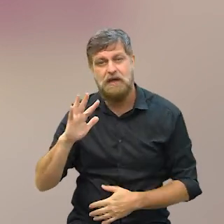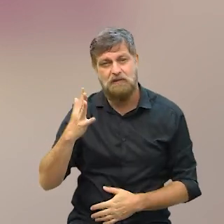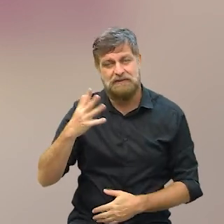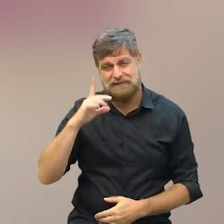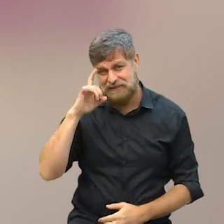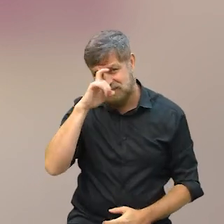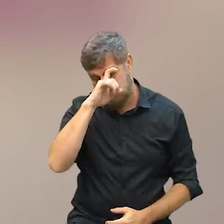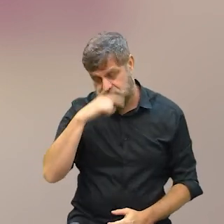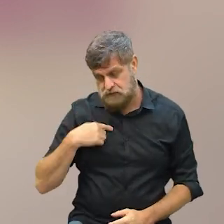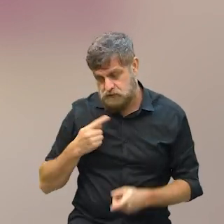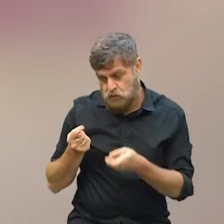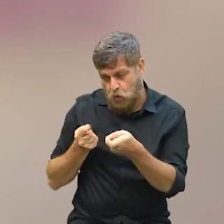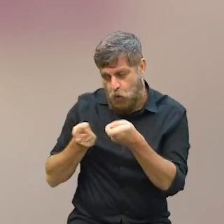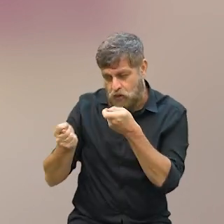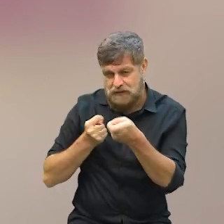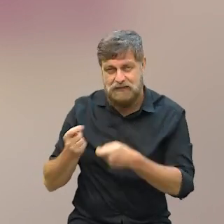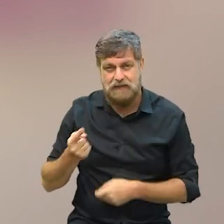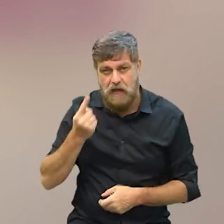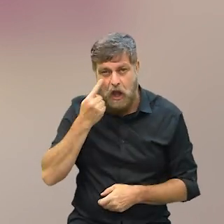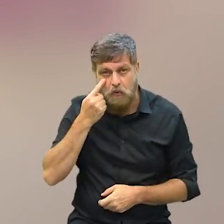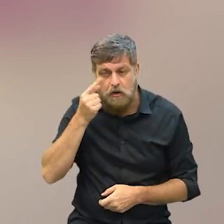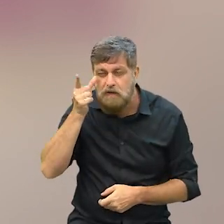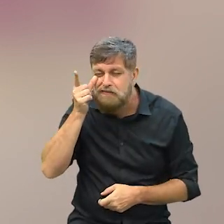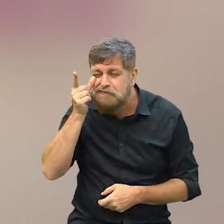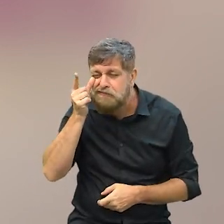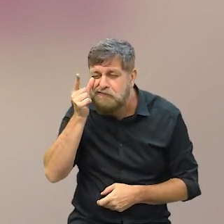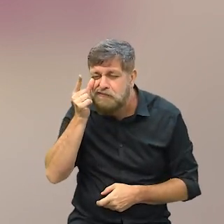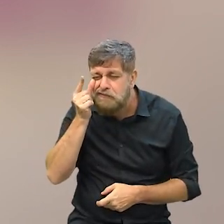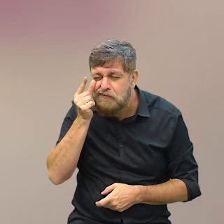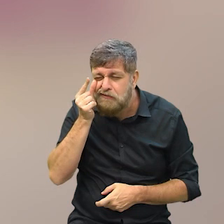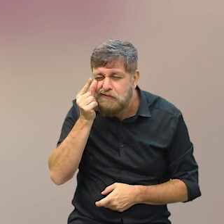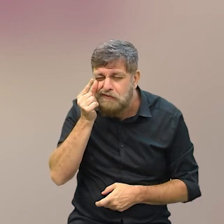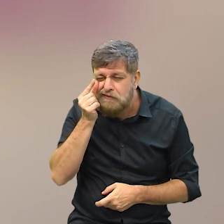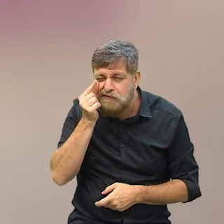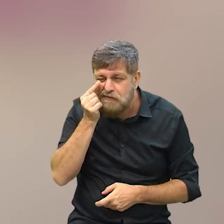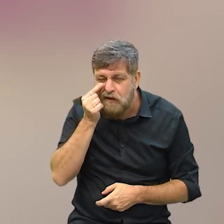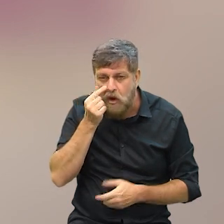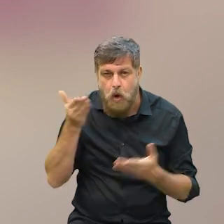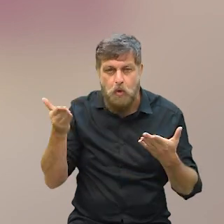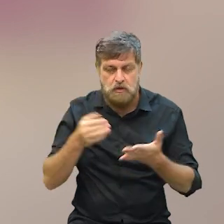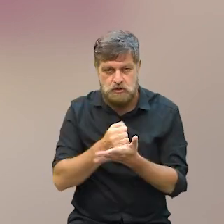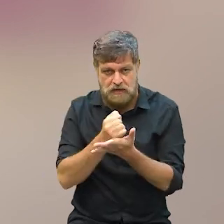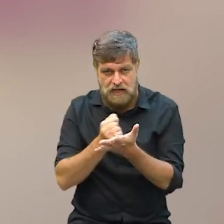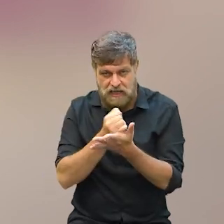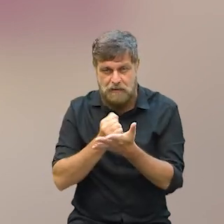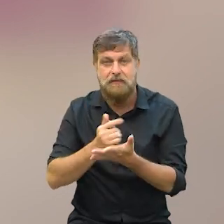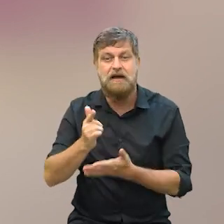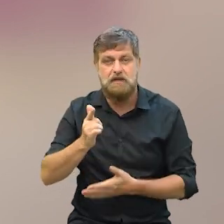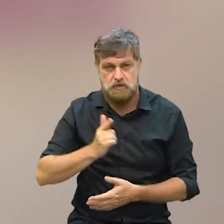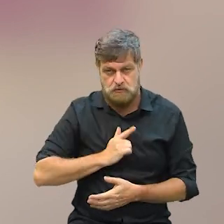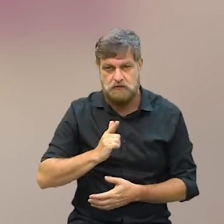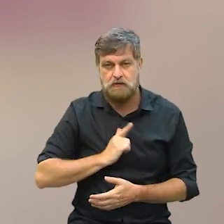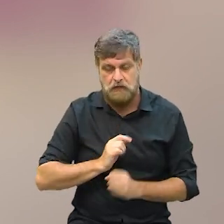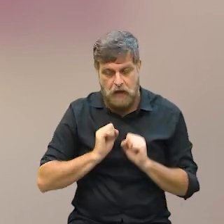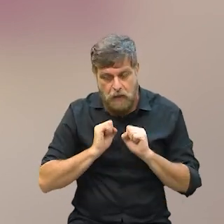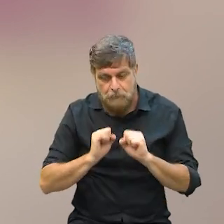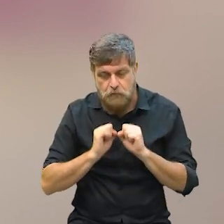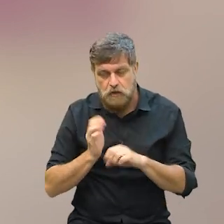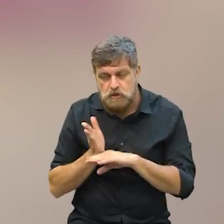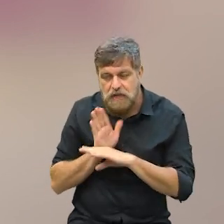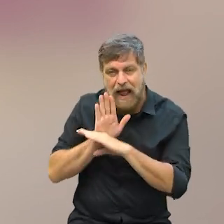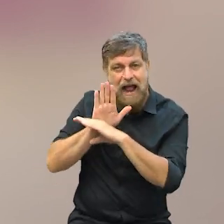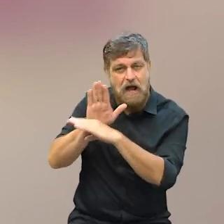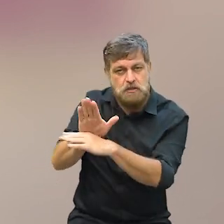vezes é difícil o controle e tem a perda de visão. Hoje a gente tem alguns medicamentos injetáveis que